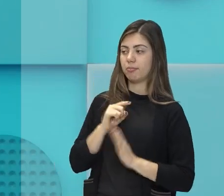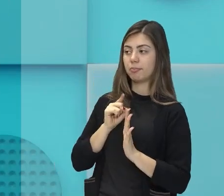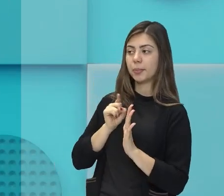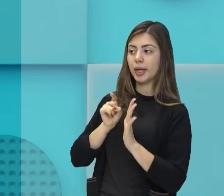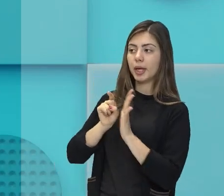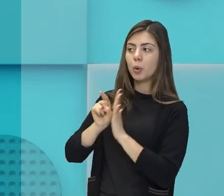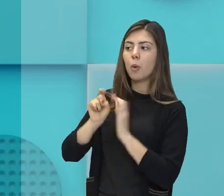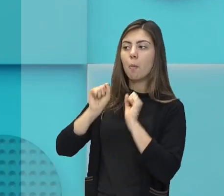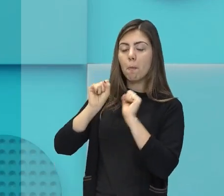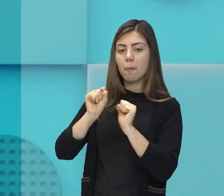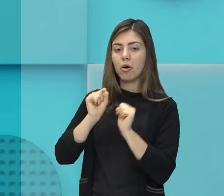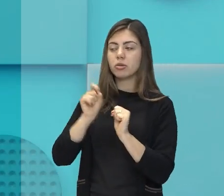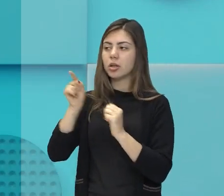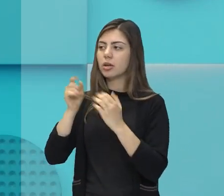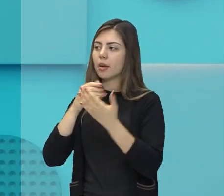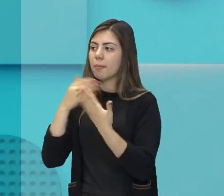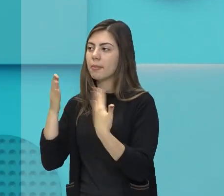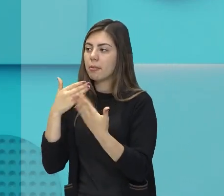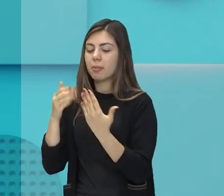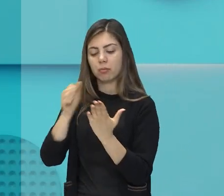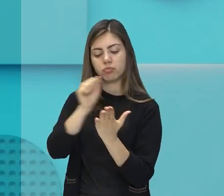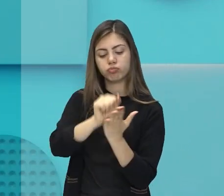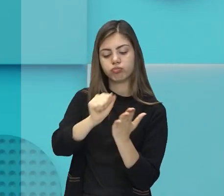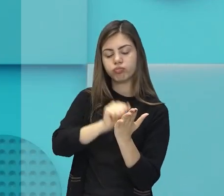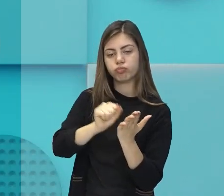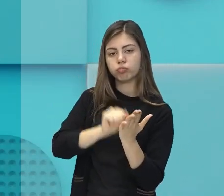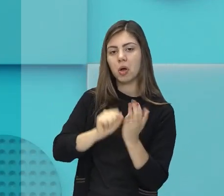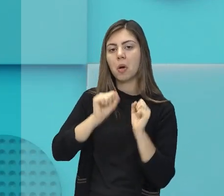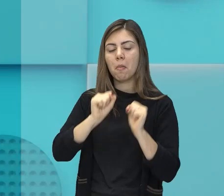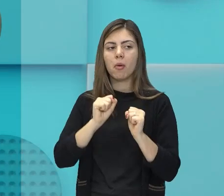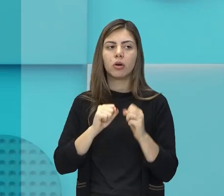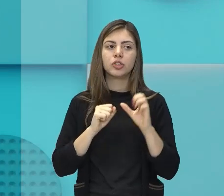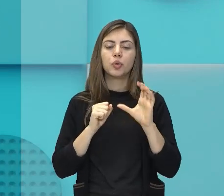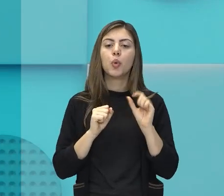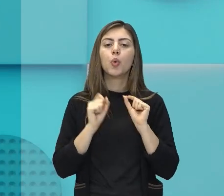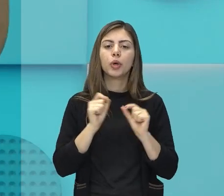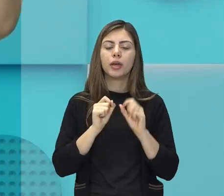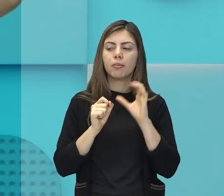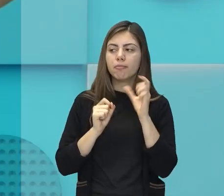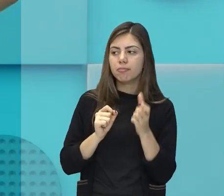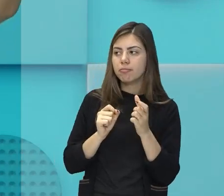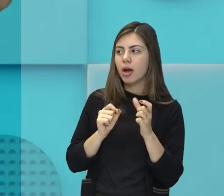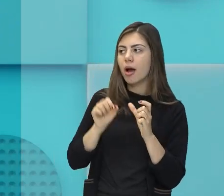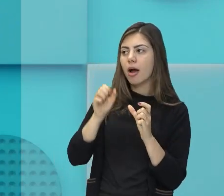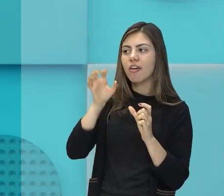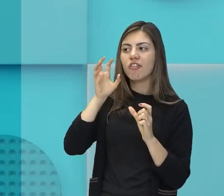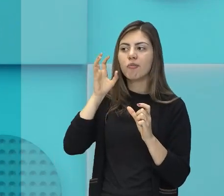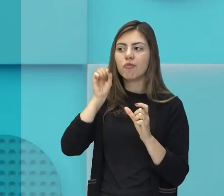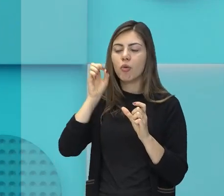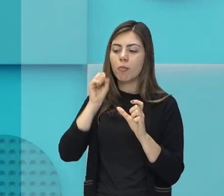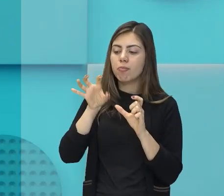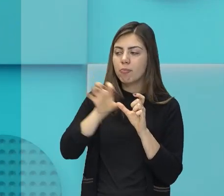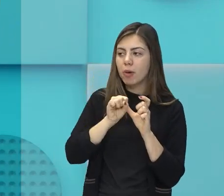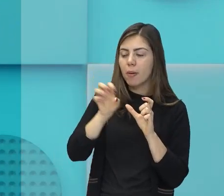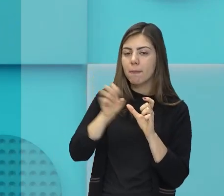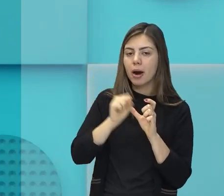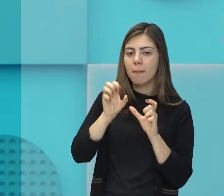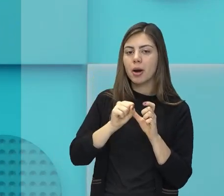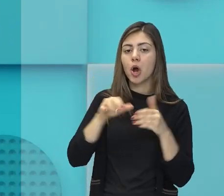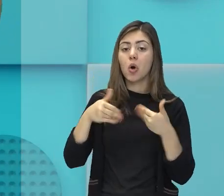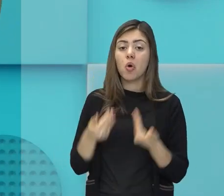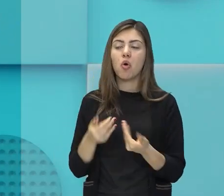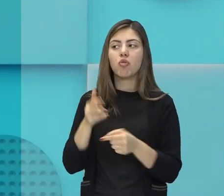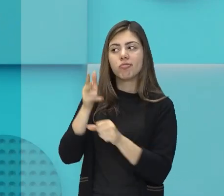fazer registros dessa conversa. Posso ter um gravador de voz ou até mesmo um gravador